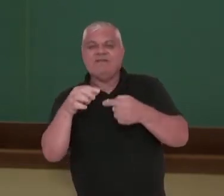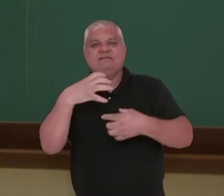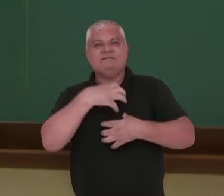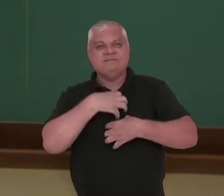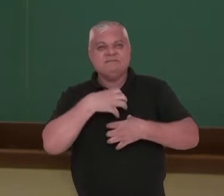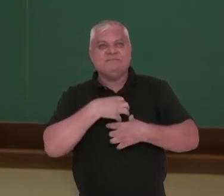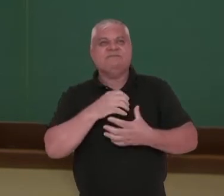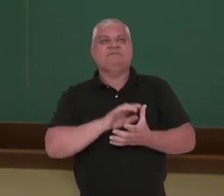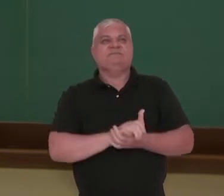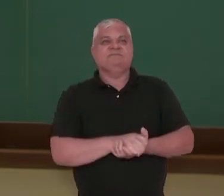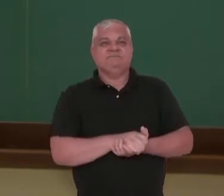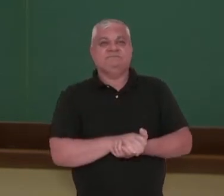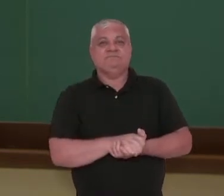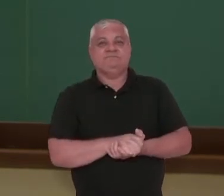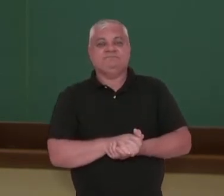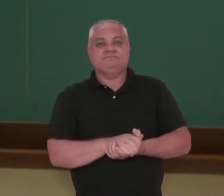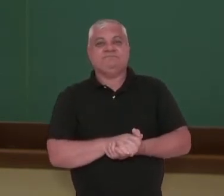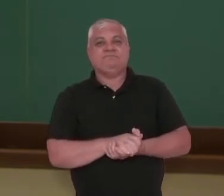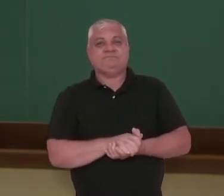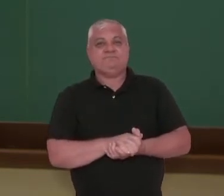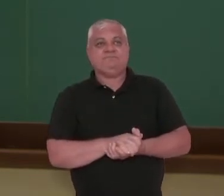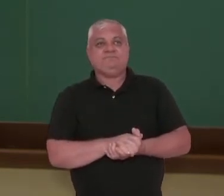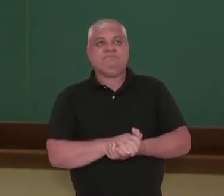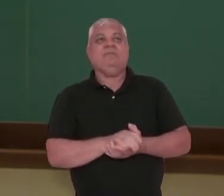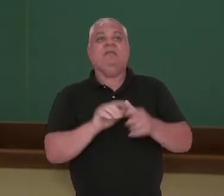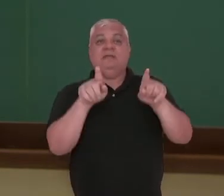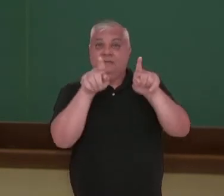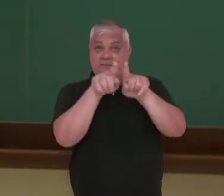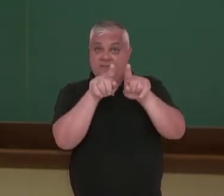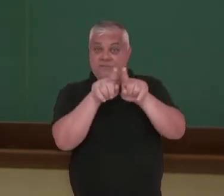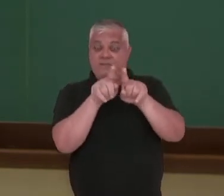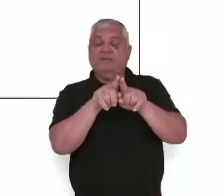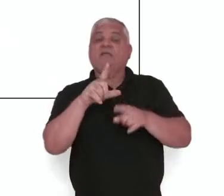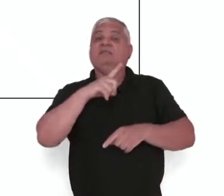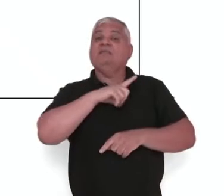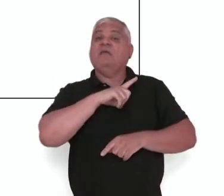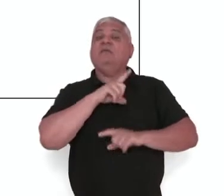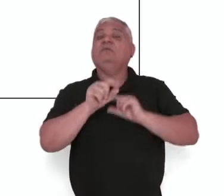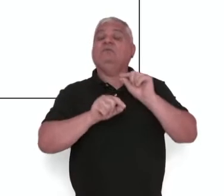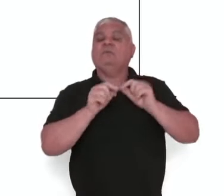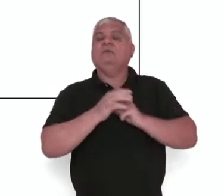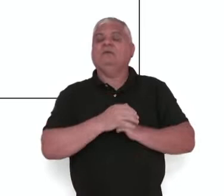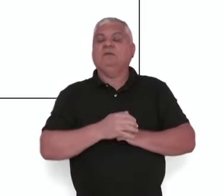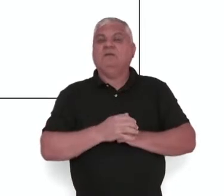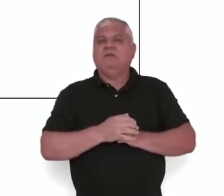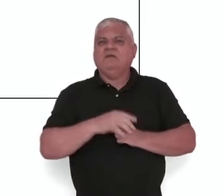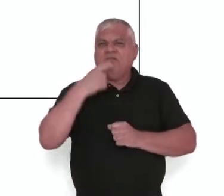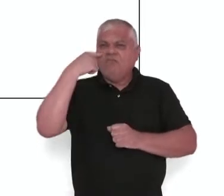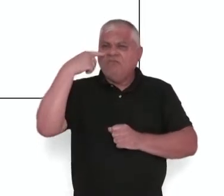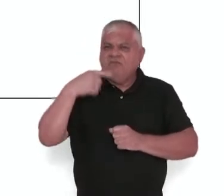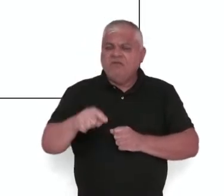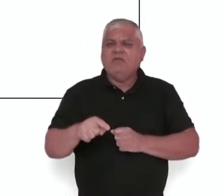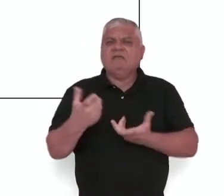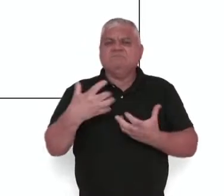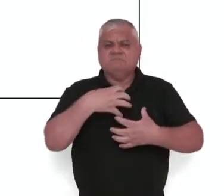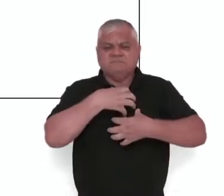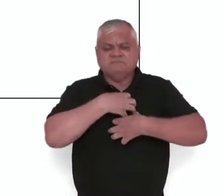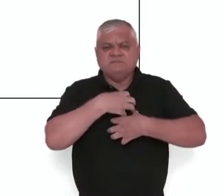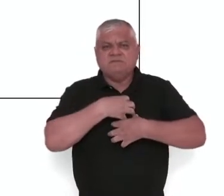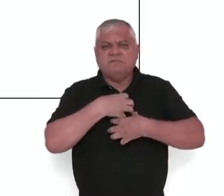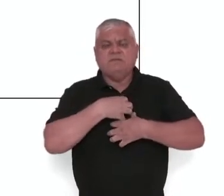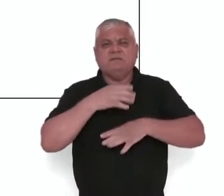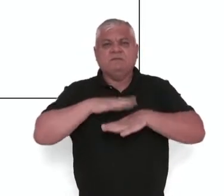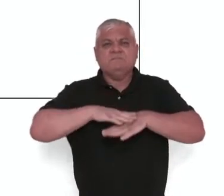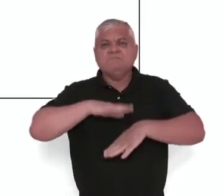explorado. Em relação a isso, nós podemos ver que, alcançando o cerne dos sentimentos